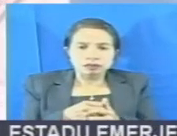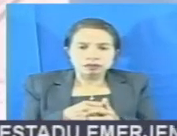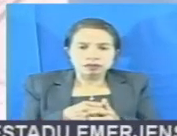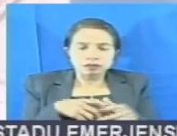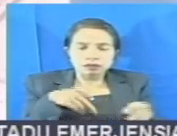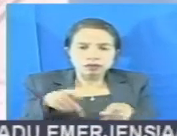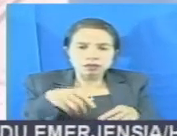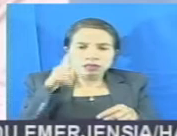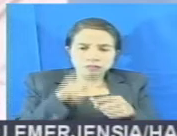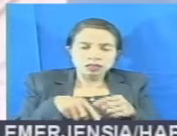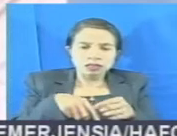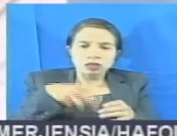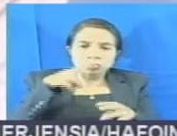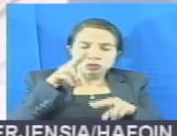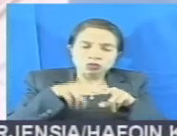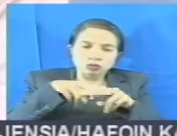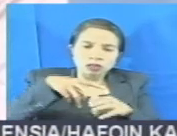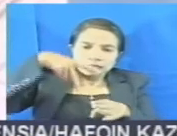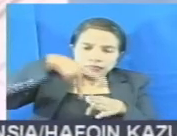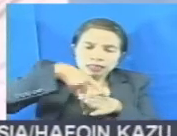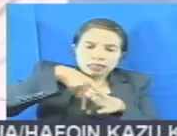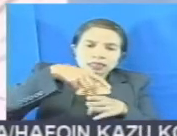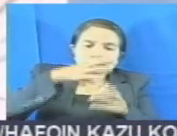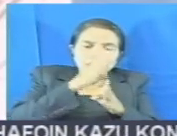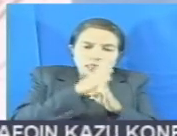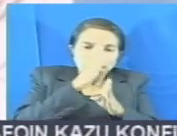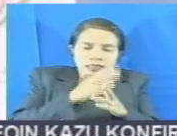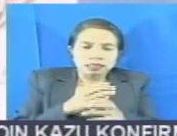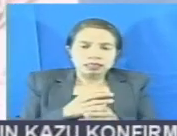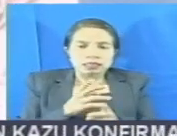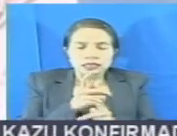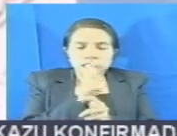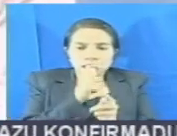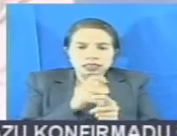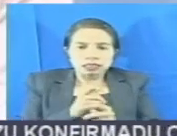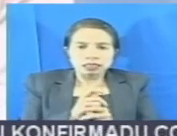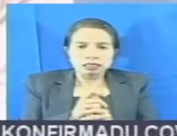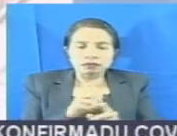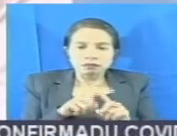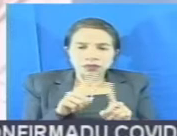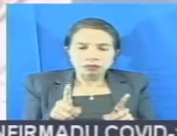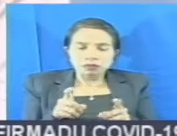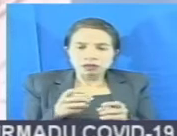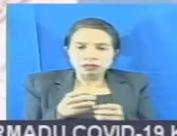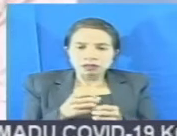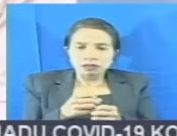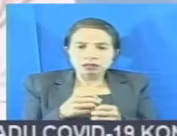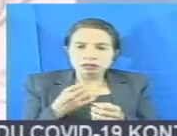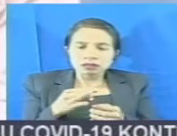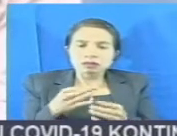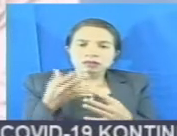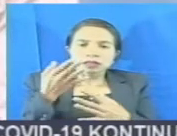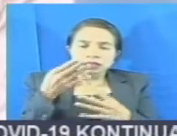bela turia creta leten ou com a torcida tu la passageiros la standard mas believe te dane Sirabaya dala claran e passageiros selo